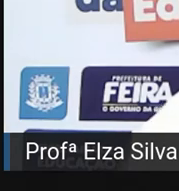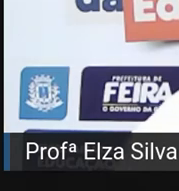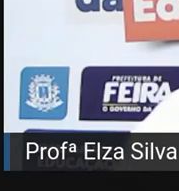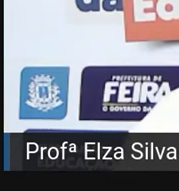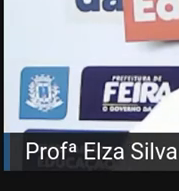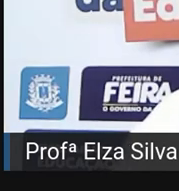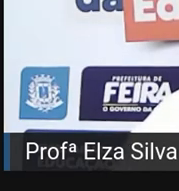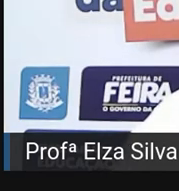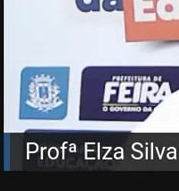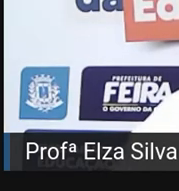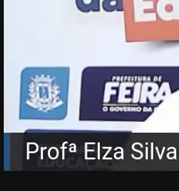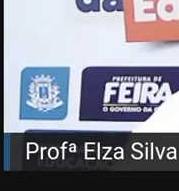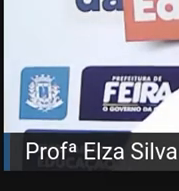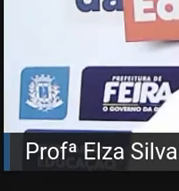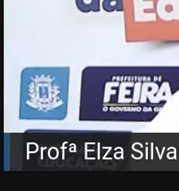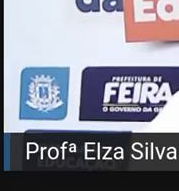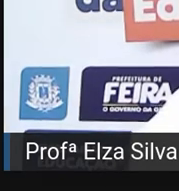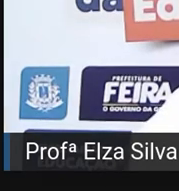tema, Halloween.